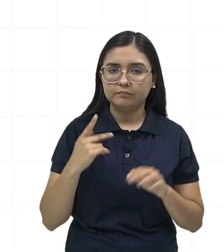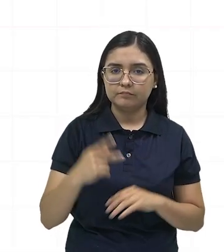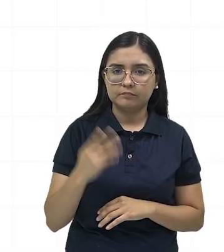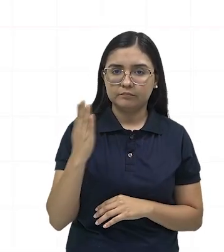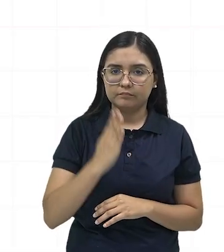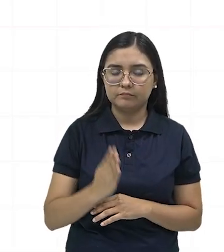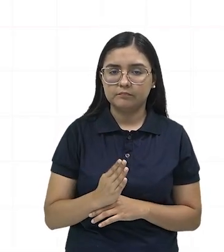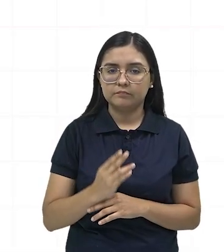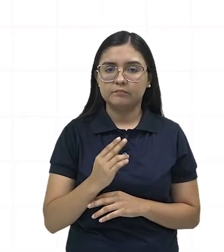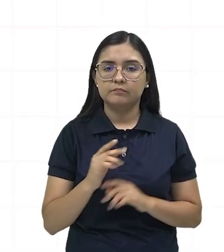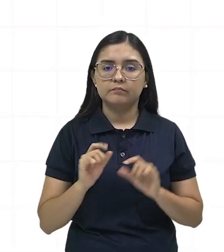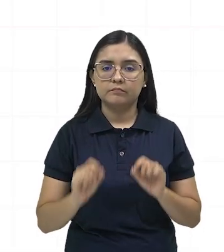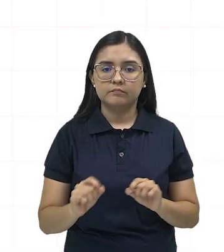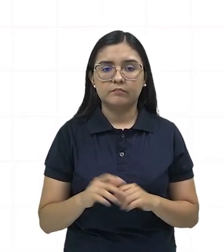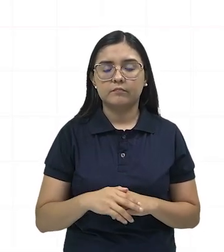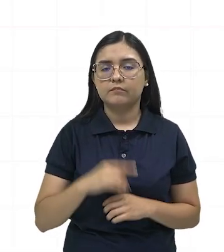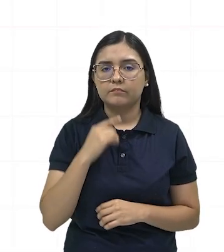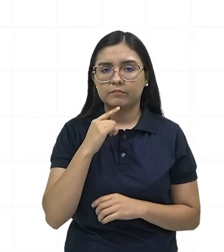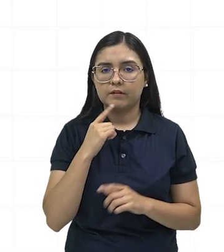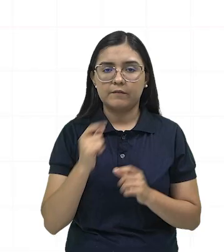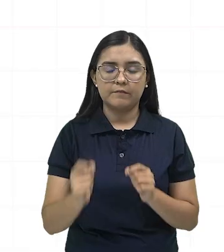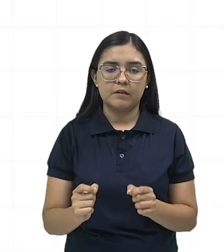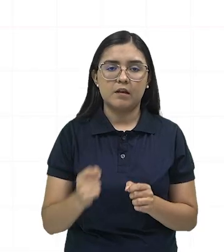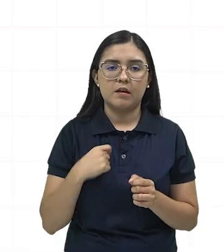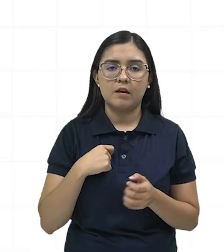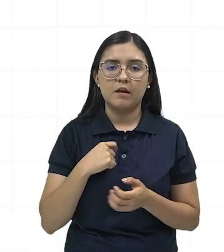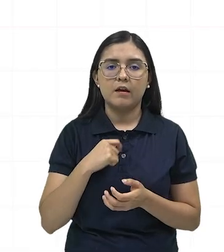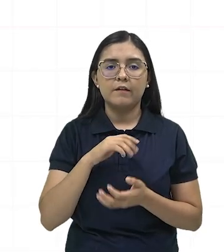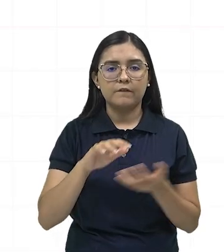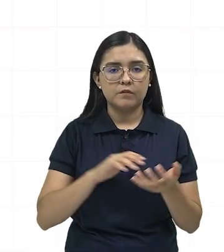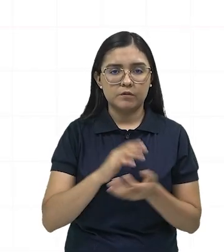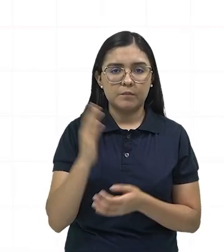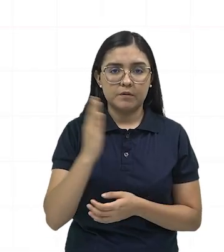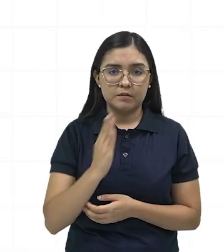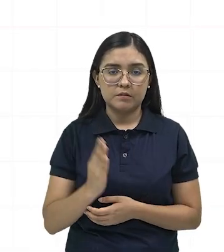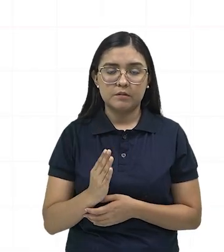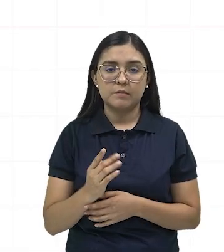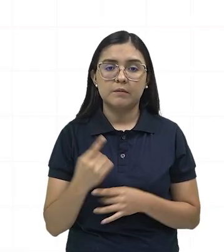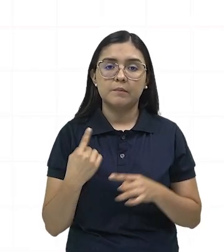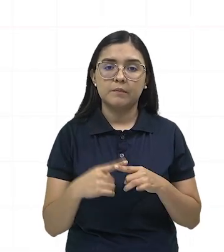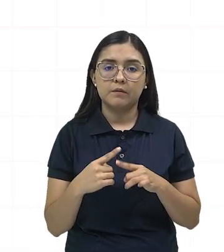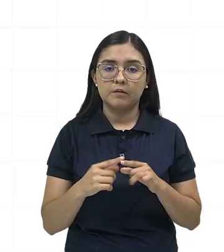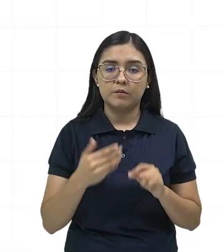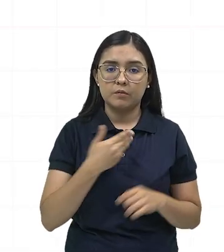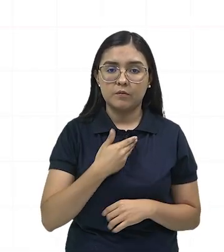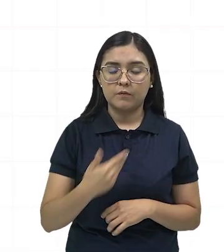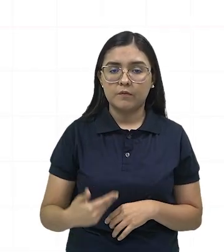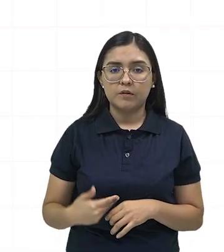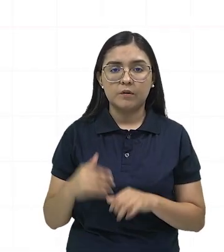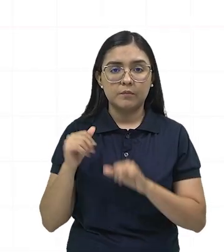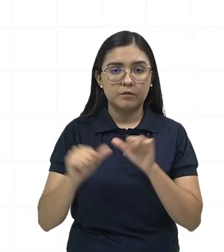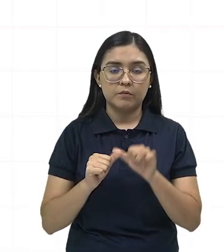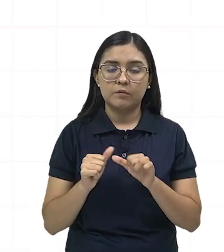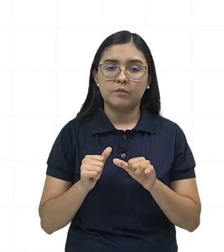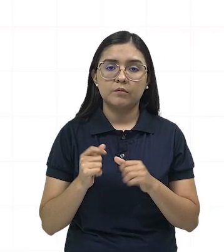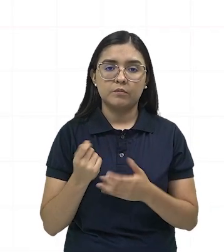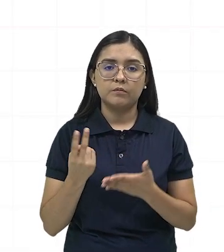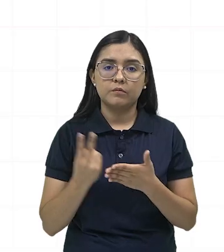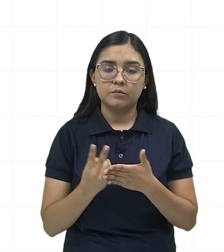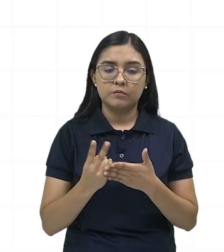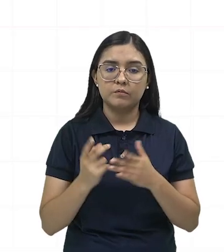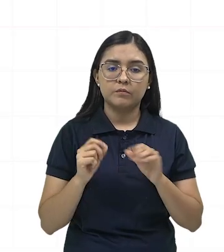nós não poderíamos falar Revolução Brasileira, né? Porque, por exemplo, o nosso tipo de governo não mudou. Permanecemos